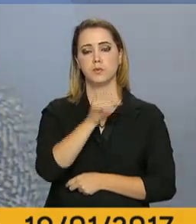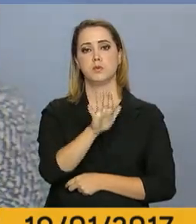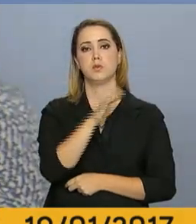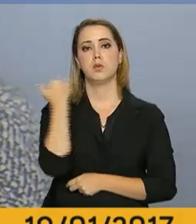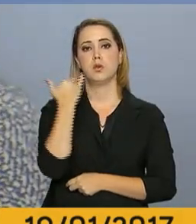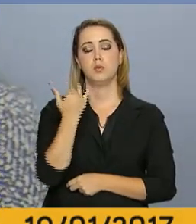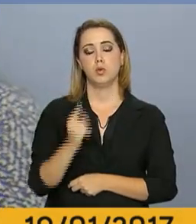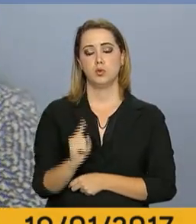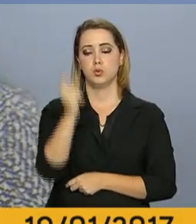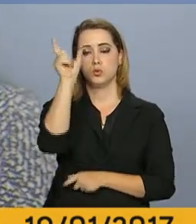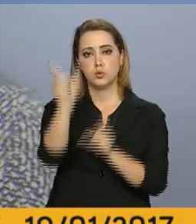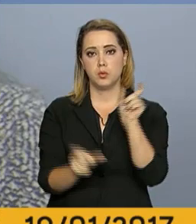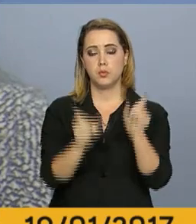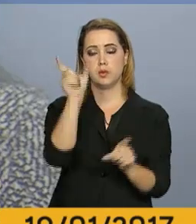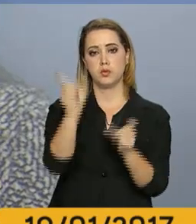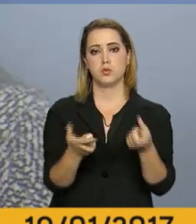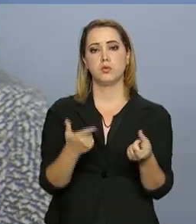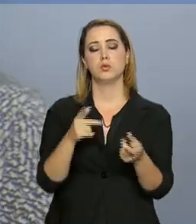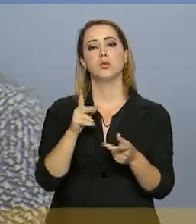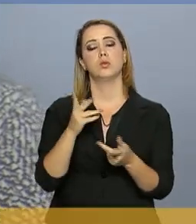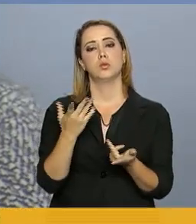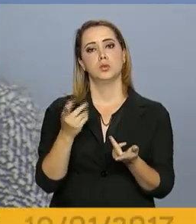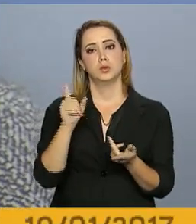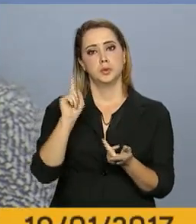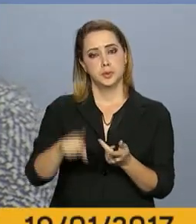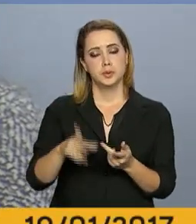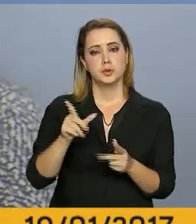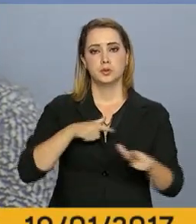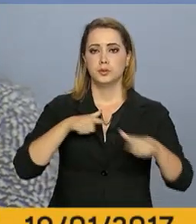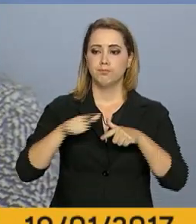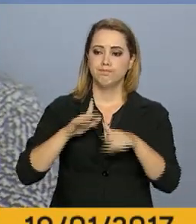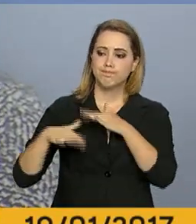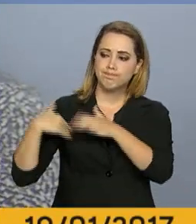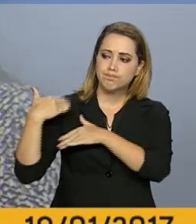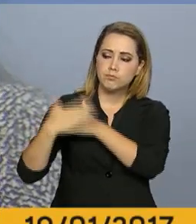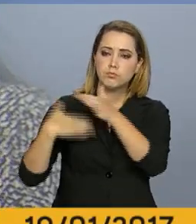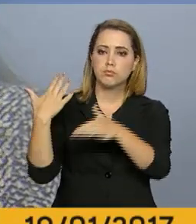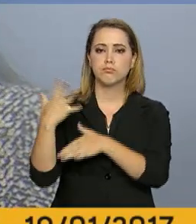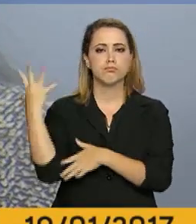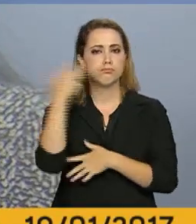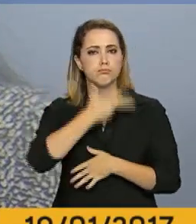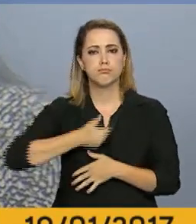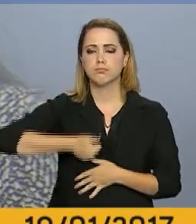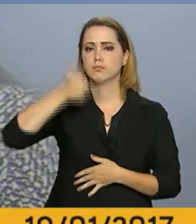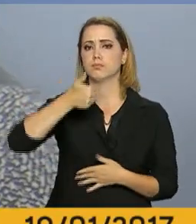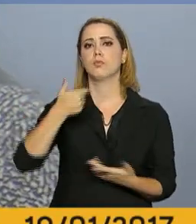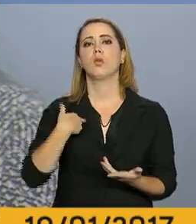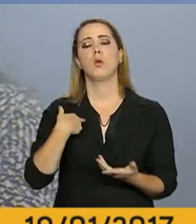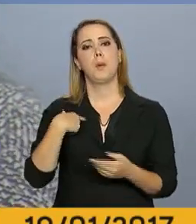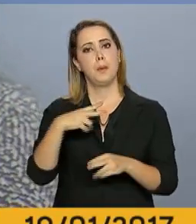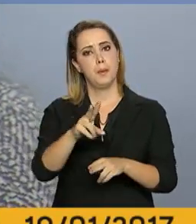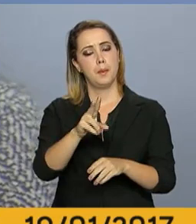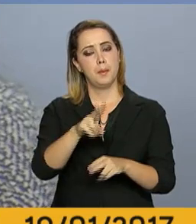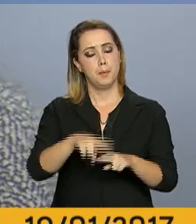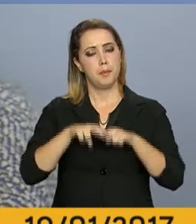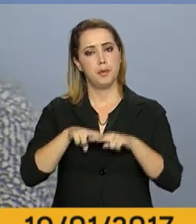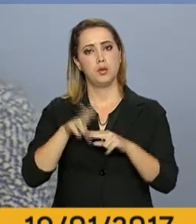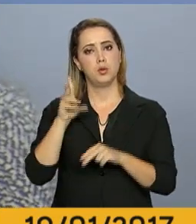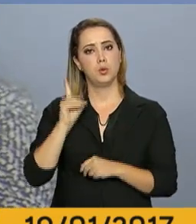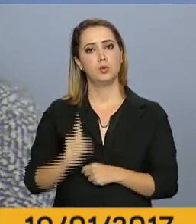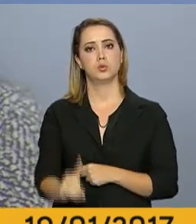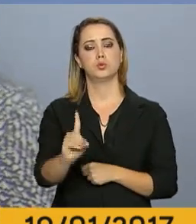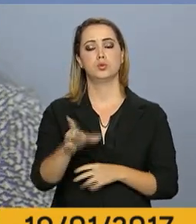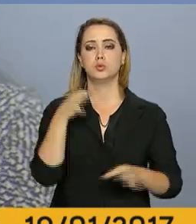homem público cuja trajetória impecável a favor do direito e